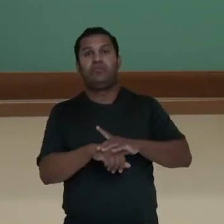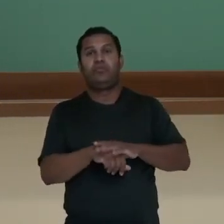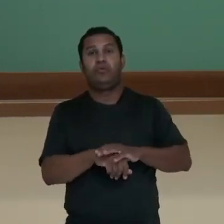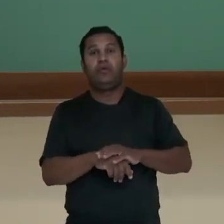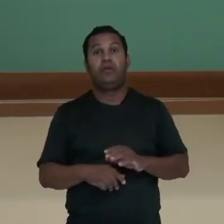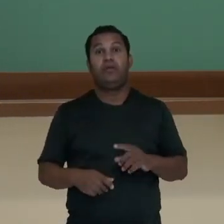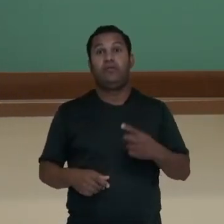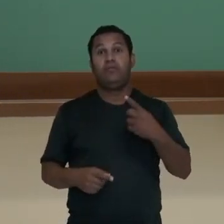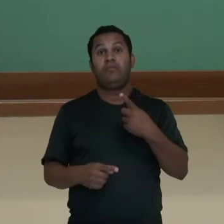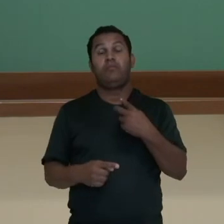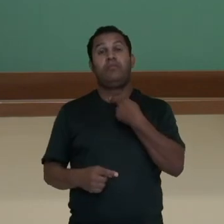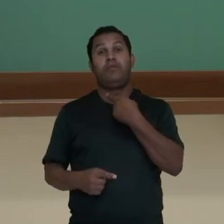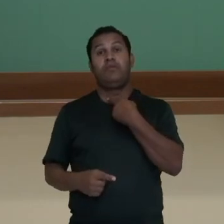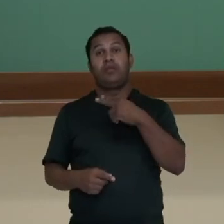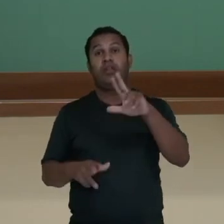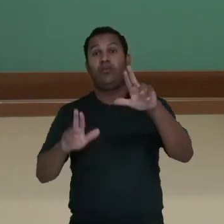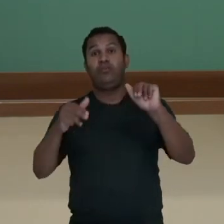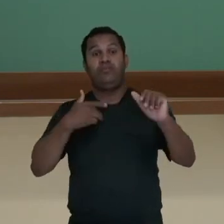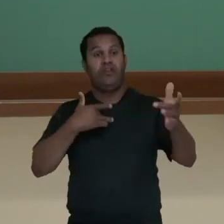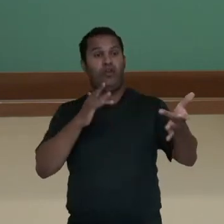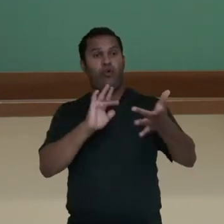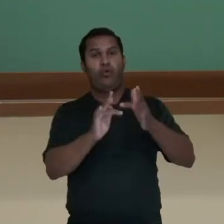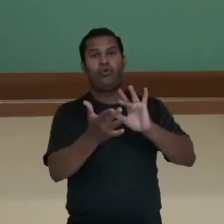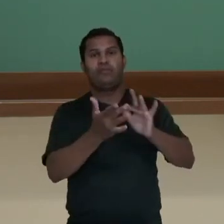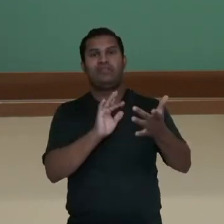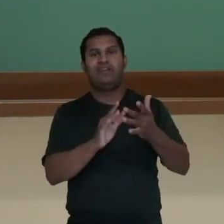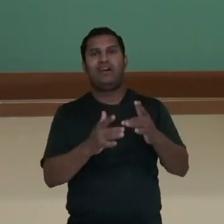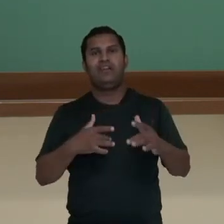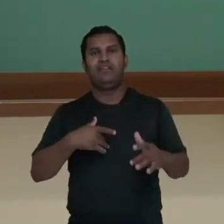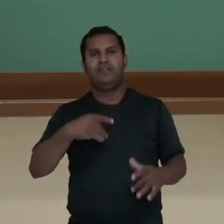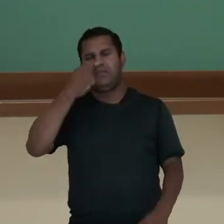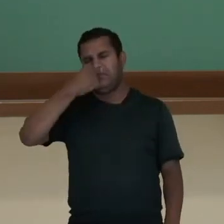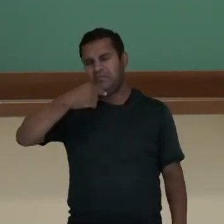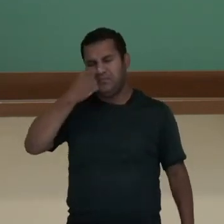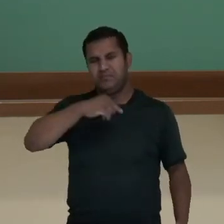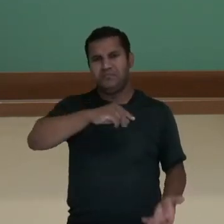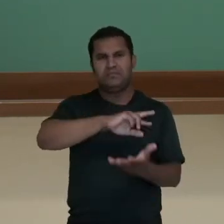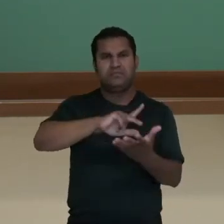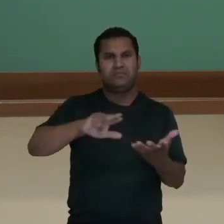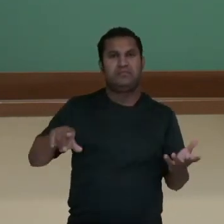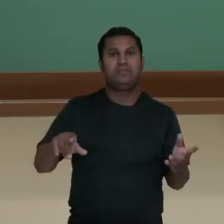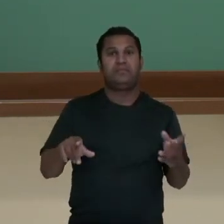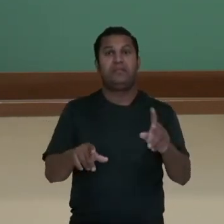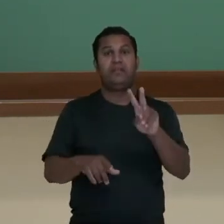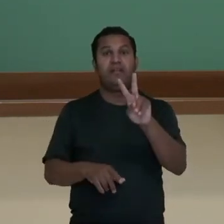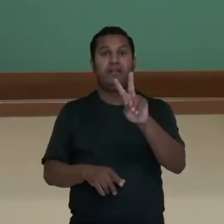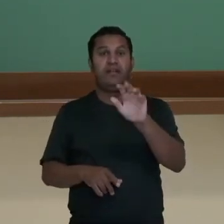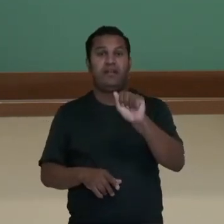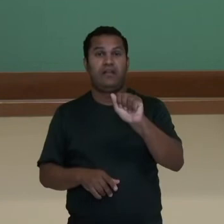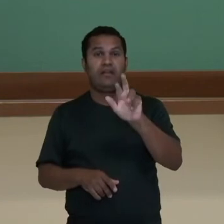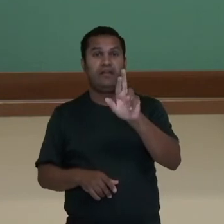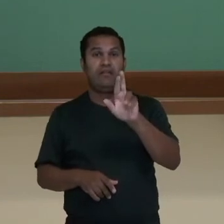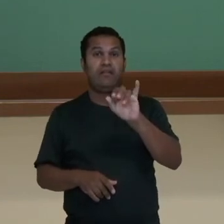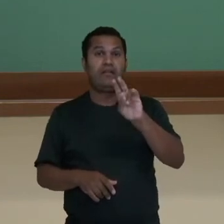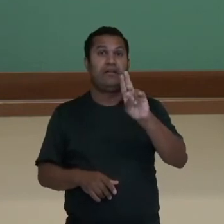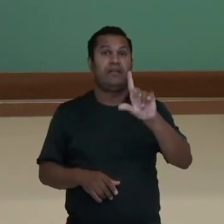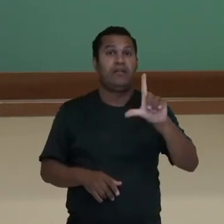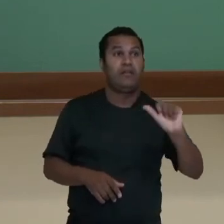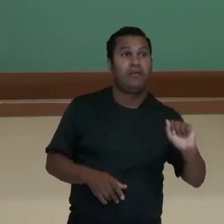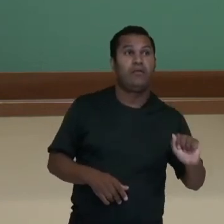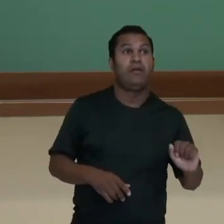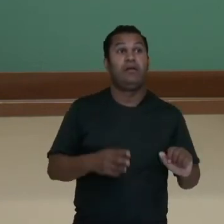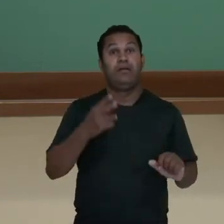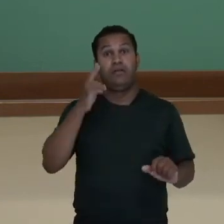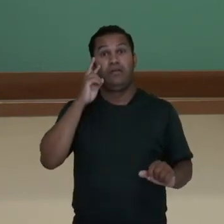contato com essas doenças. Aqui na imagem, a reprodução de uma epidemia de varíola, então a pele, toda